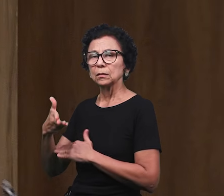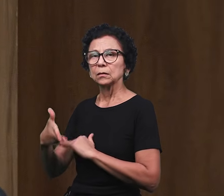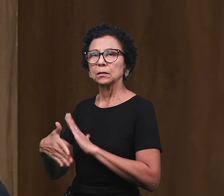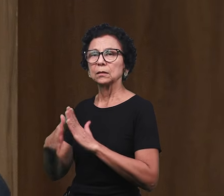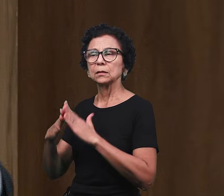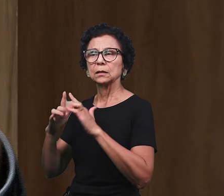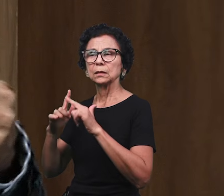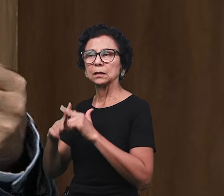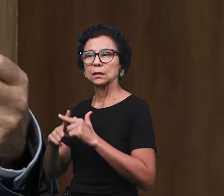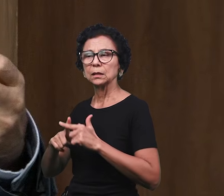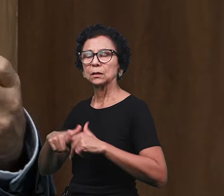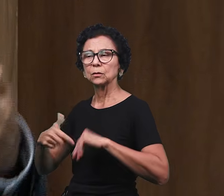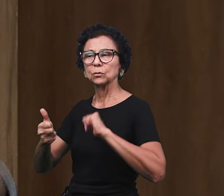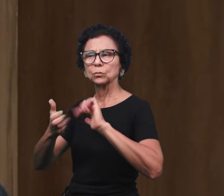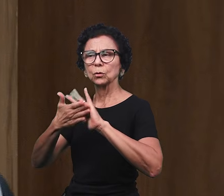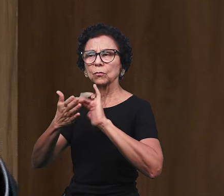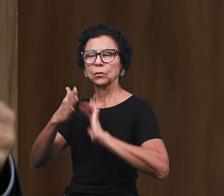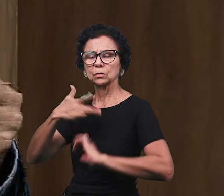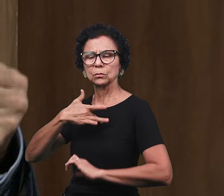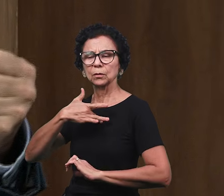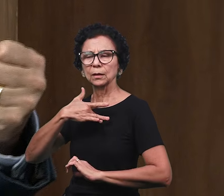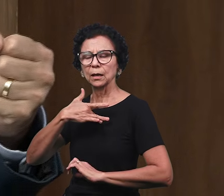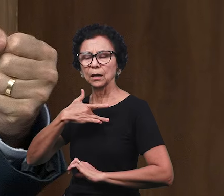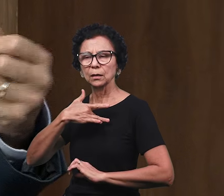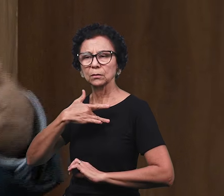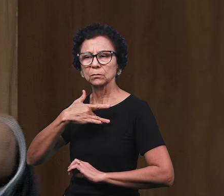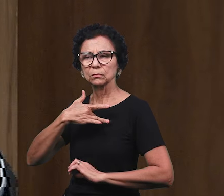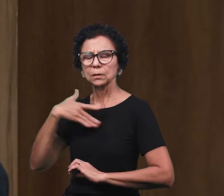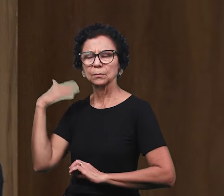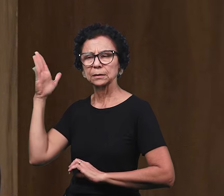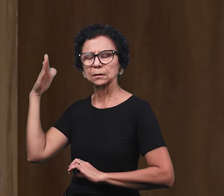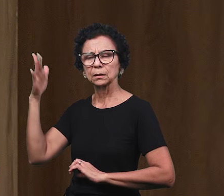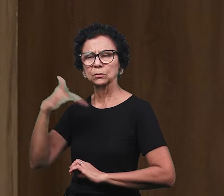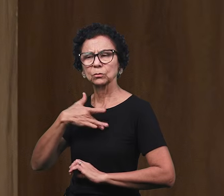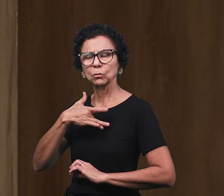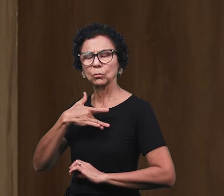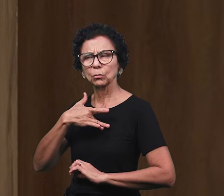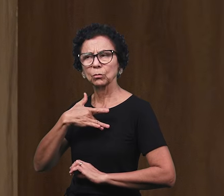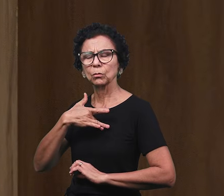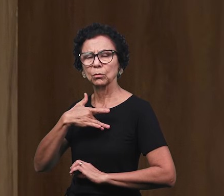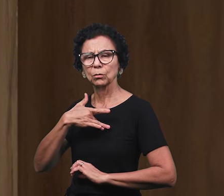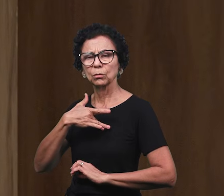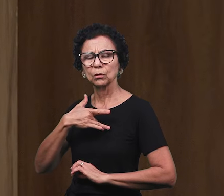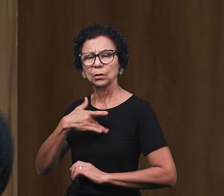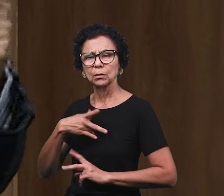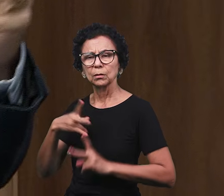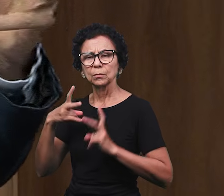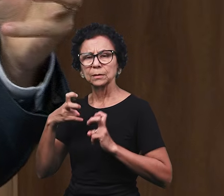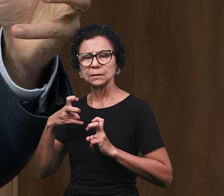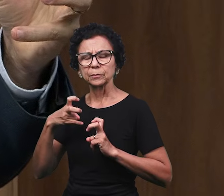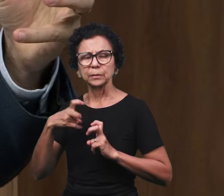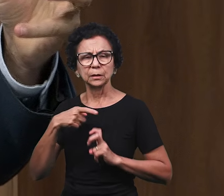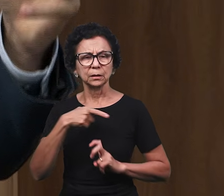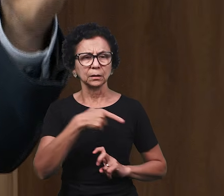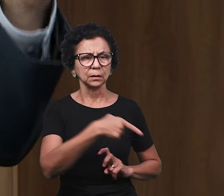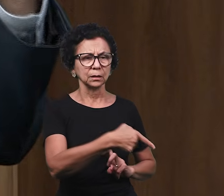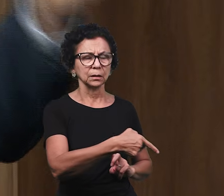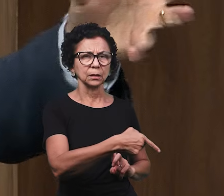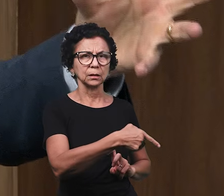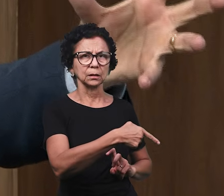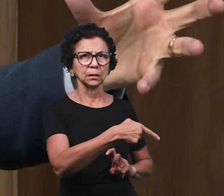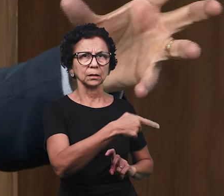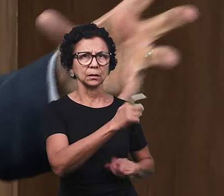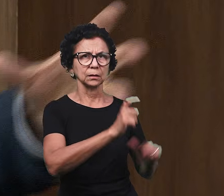das irmãs. A palavra falou, os louvores falaram. O sentimento